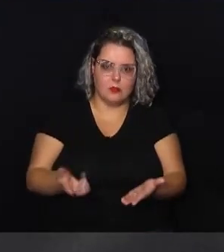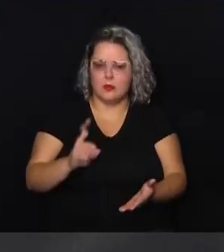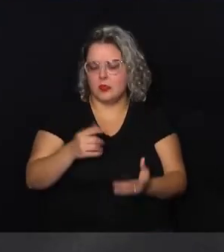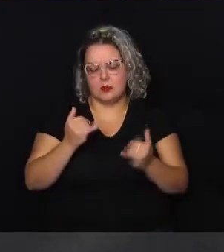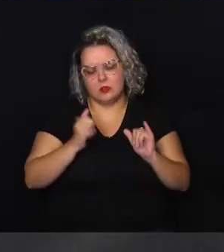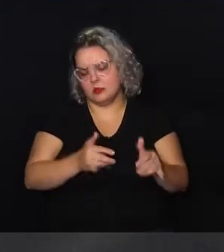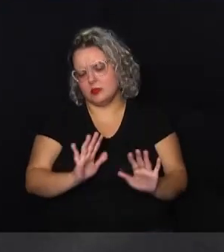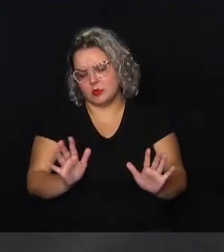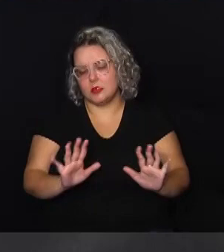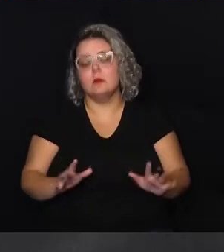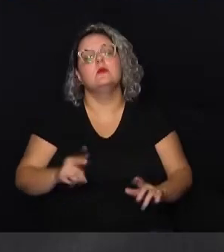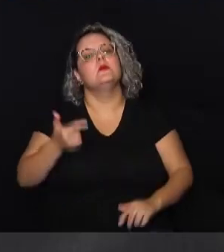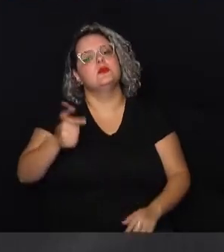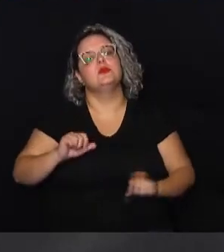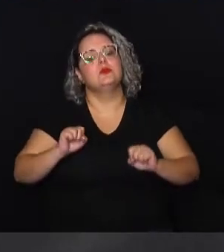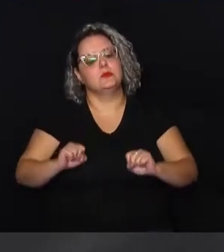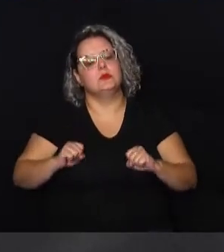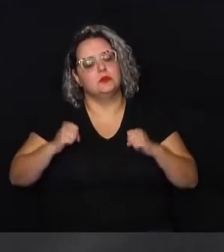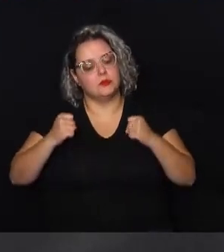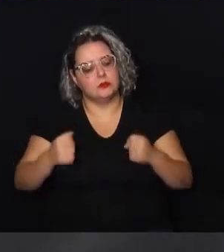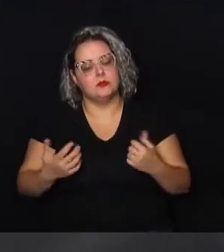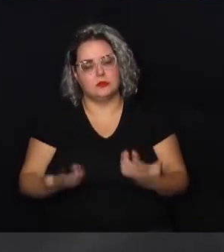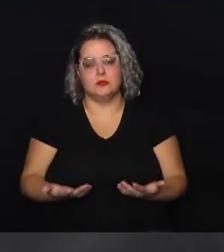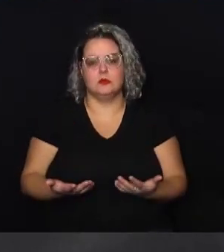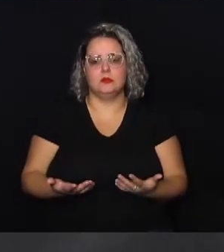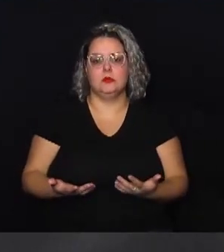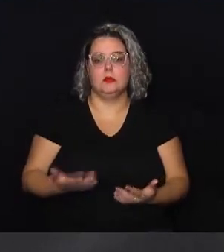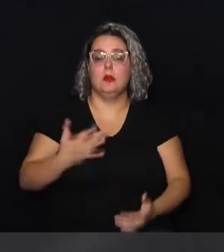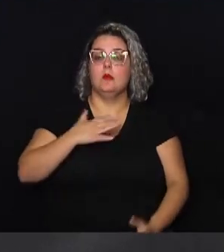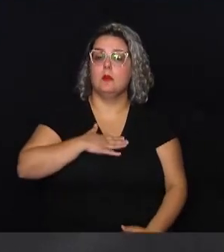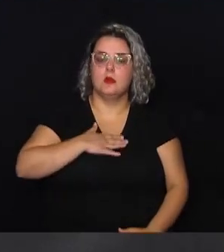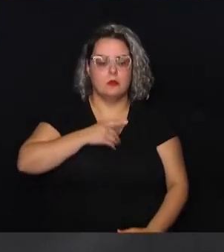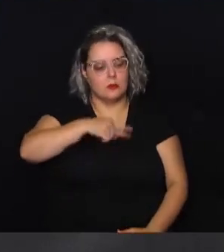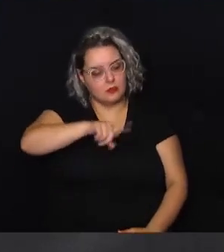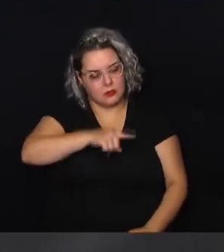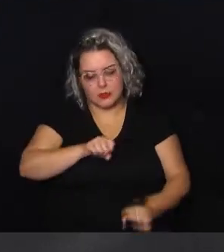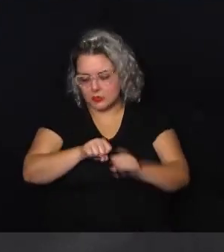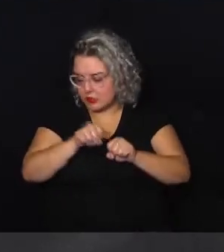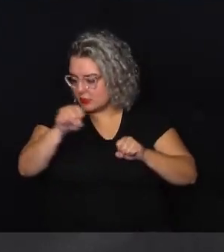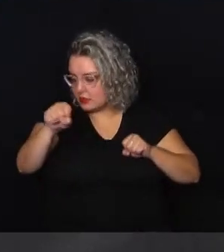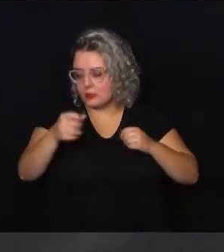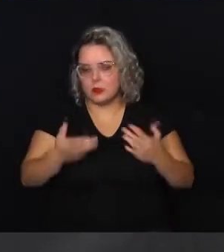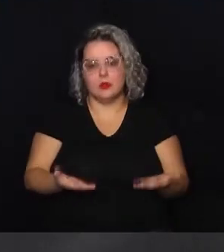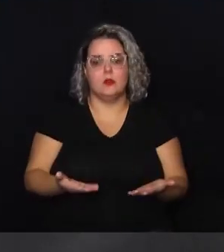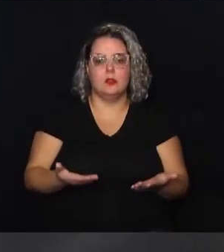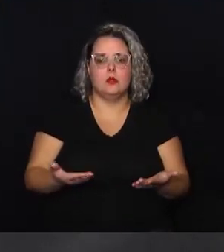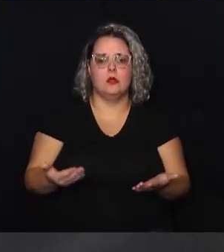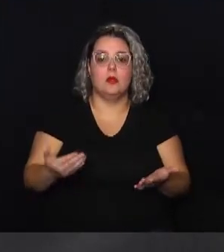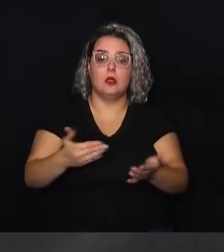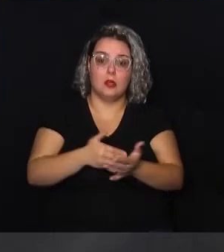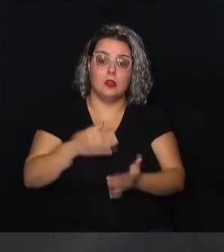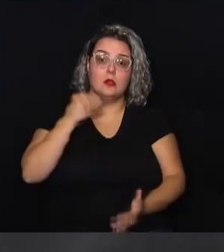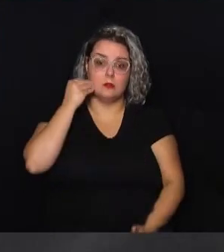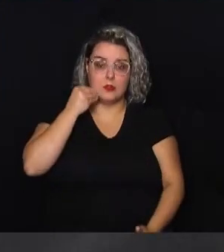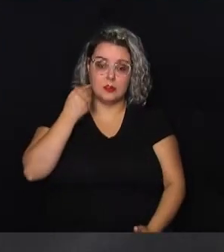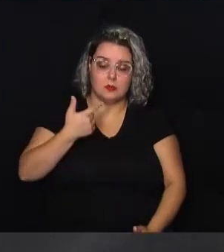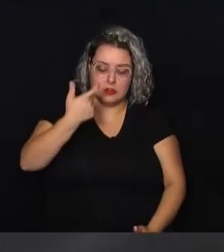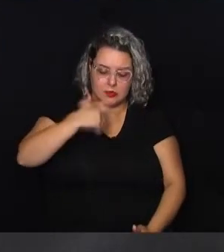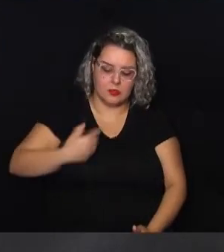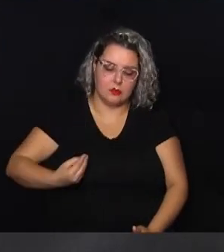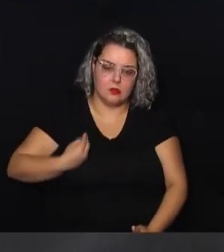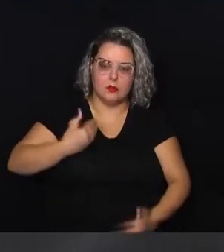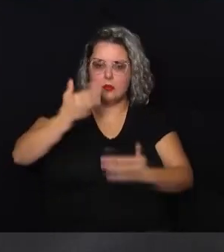né? Vamos continuar lutando e, para mim, vocês são heróis, até pela experiência que eu tive.